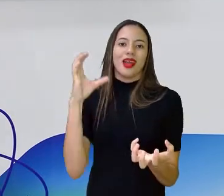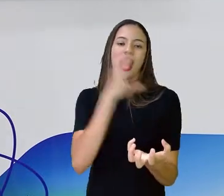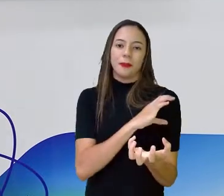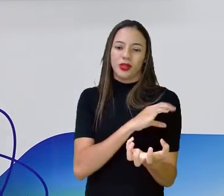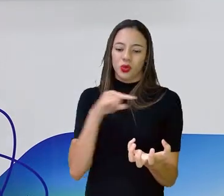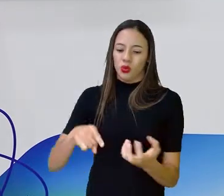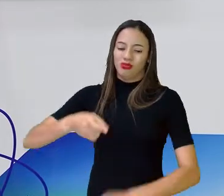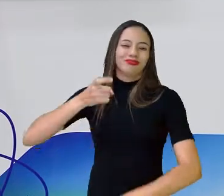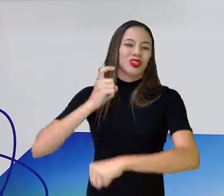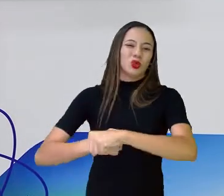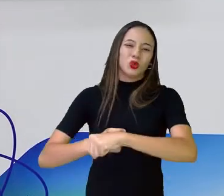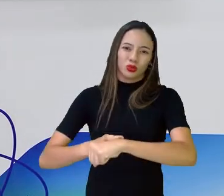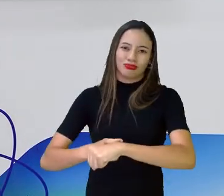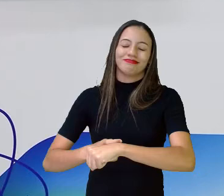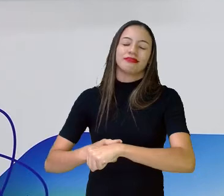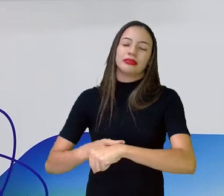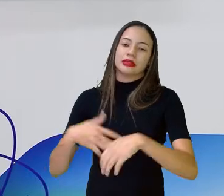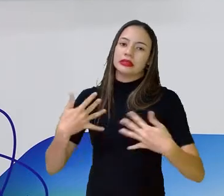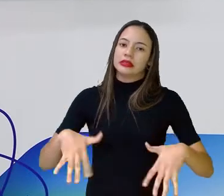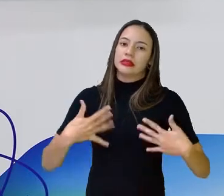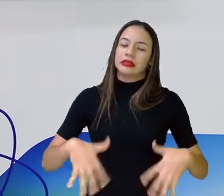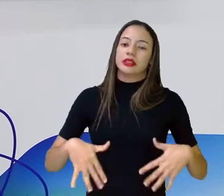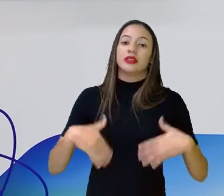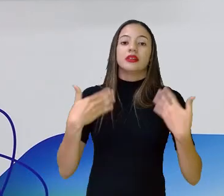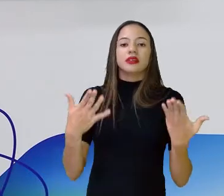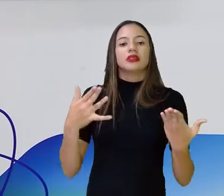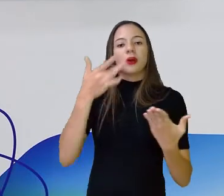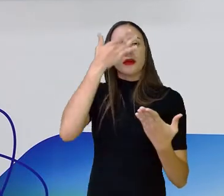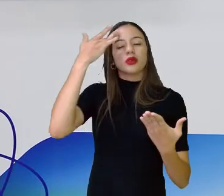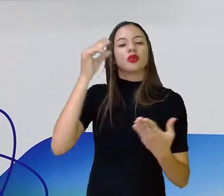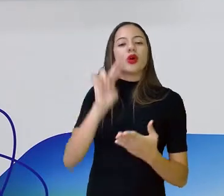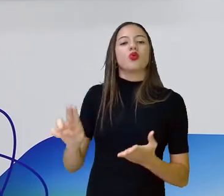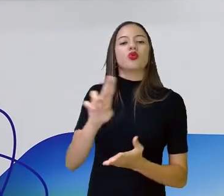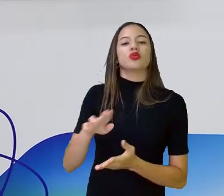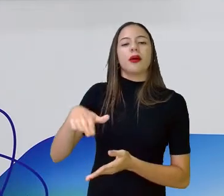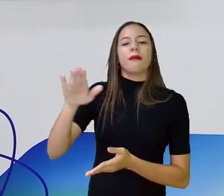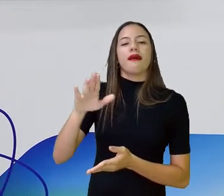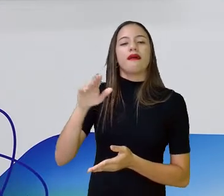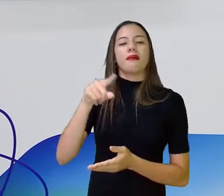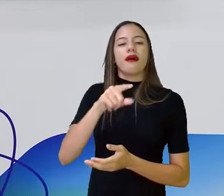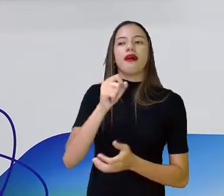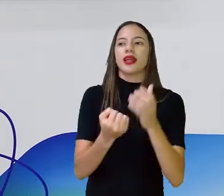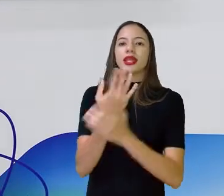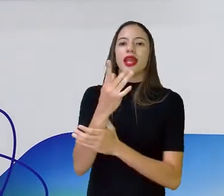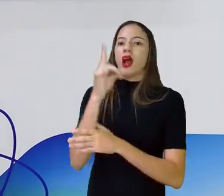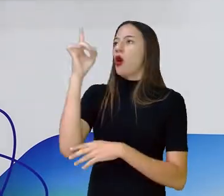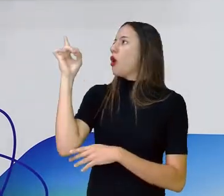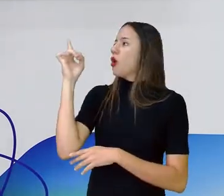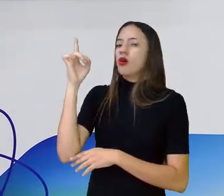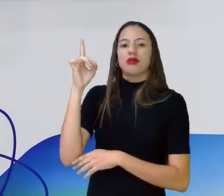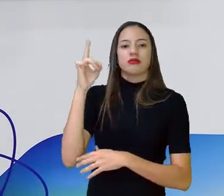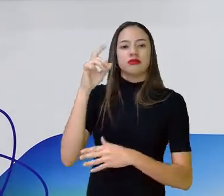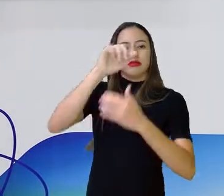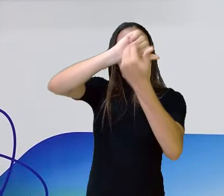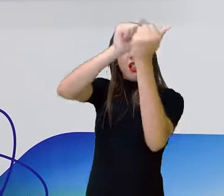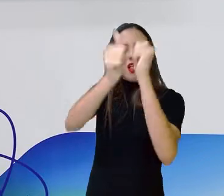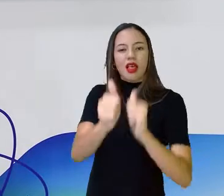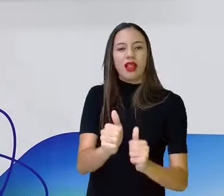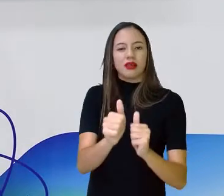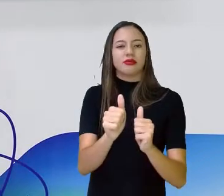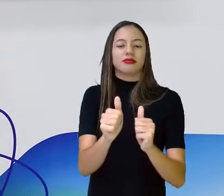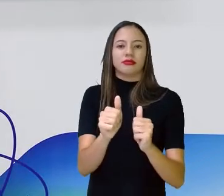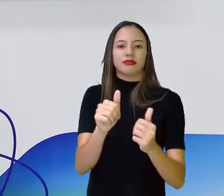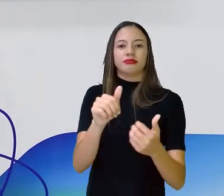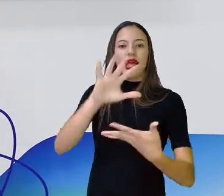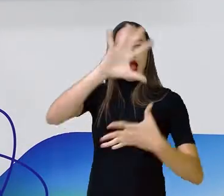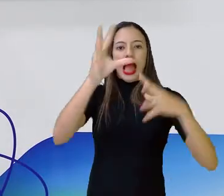ficar duro. Fica duro e as pessoas utilizam para fazer esses artefatos aí. E aí eu trago um exemplo comum que a